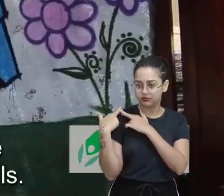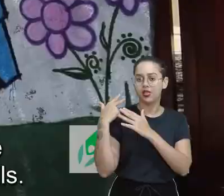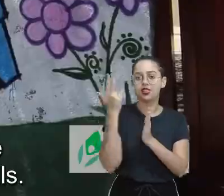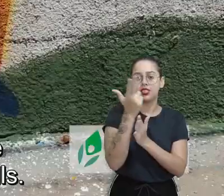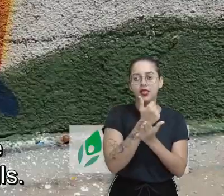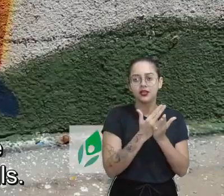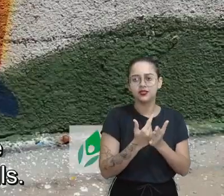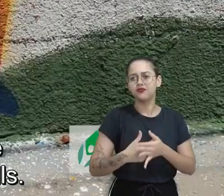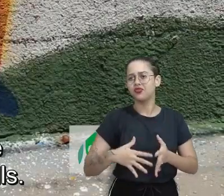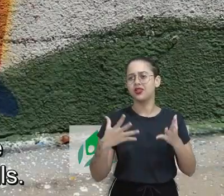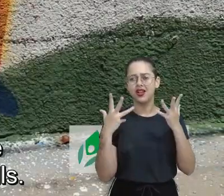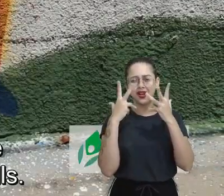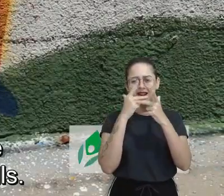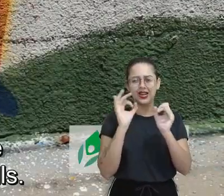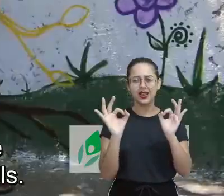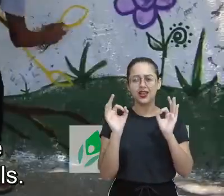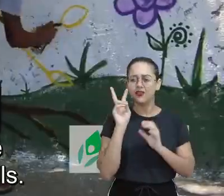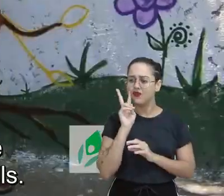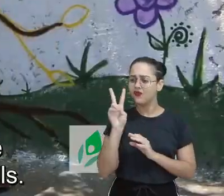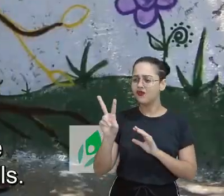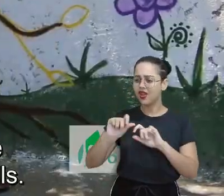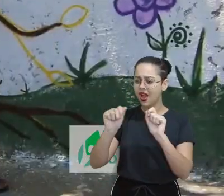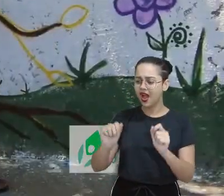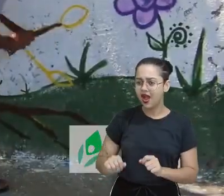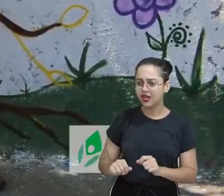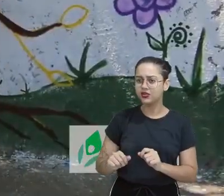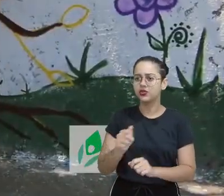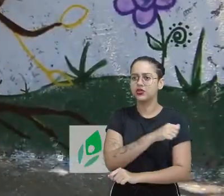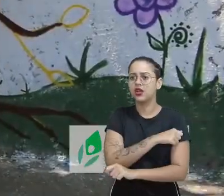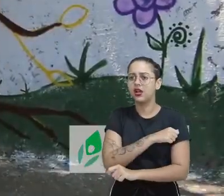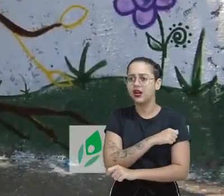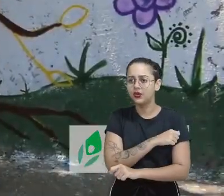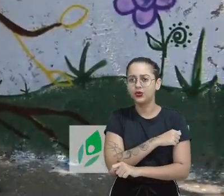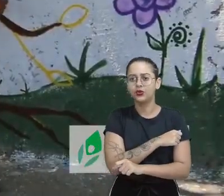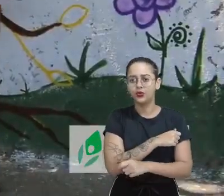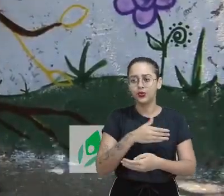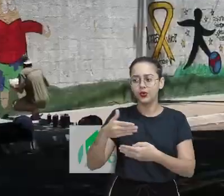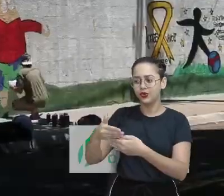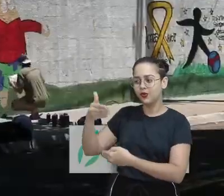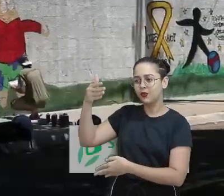Foi incrível ver as artes dos alunos nos muros da escola.